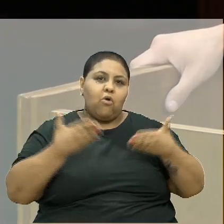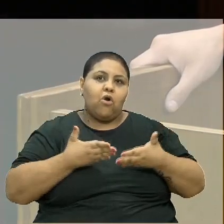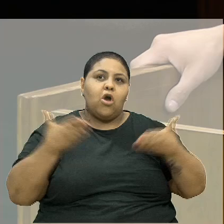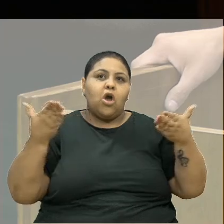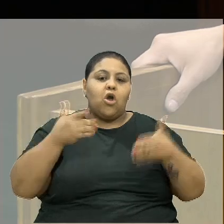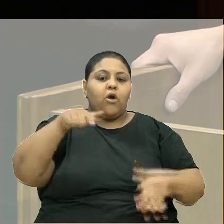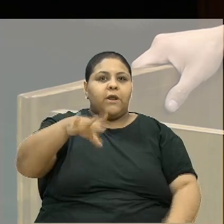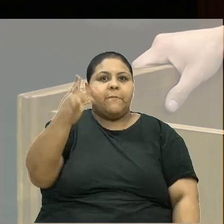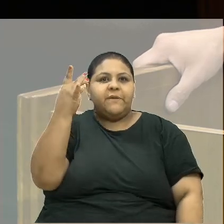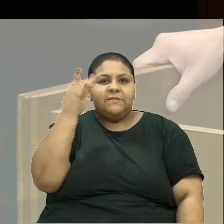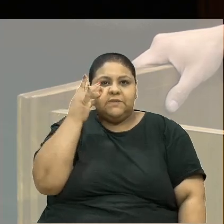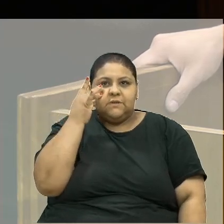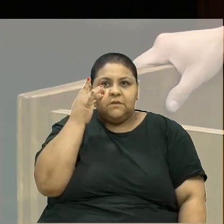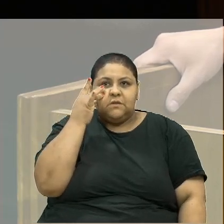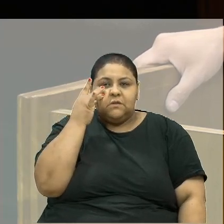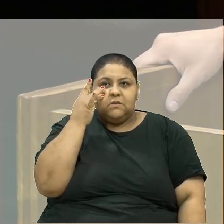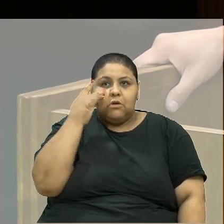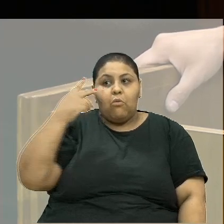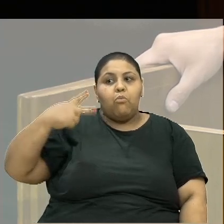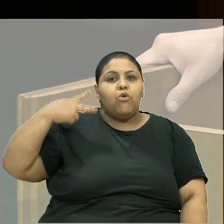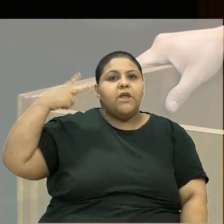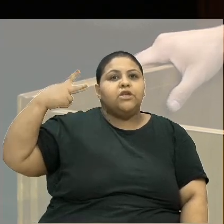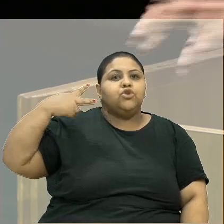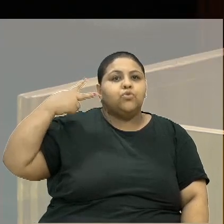aqui presente, político.